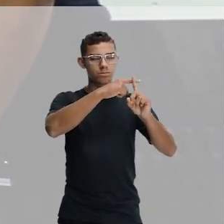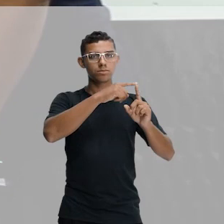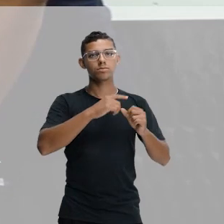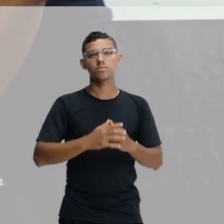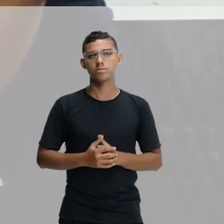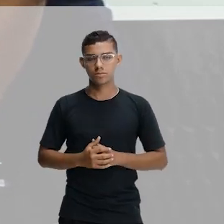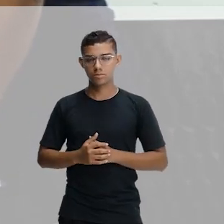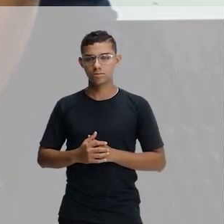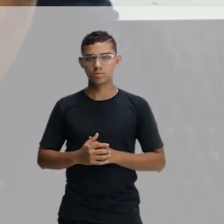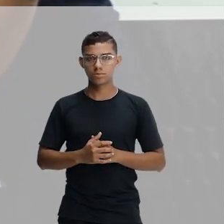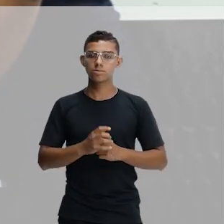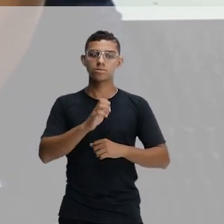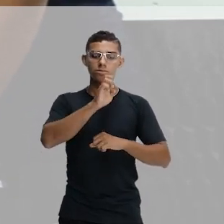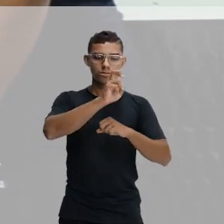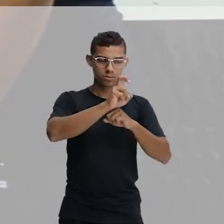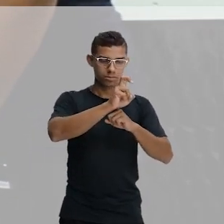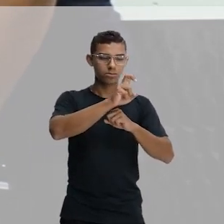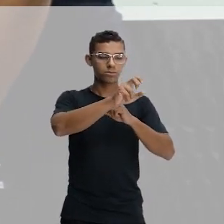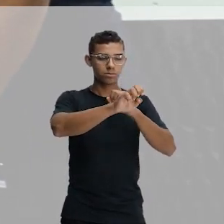um lado,